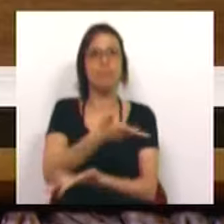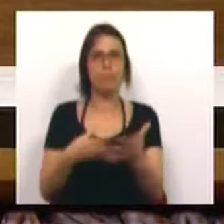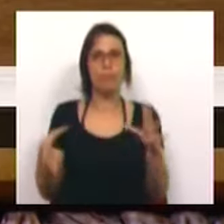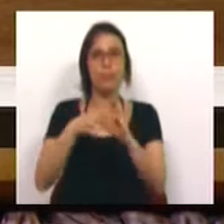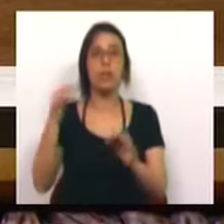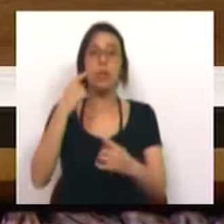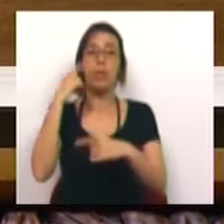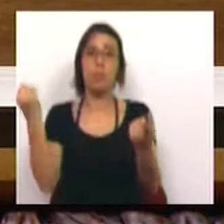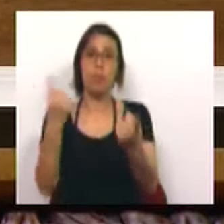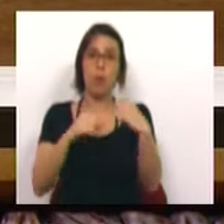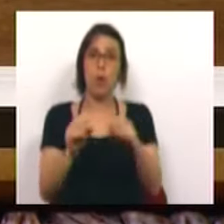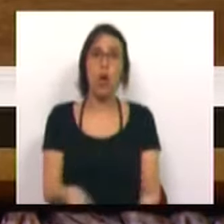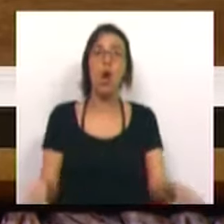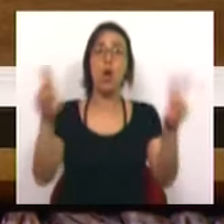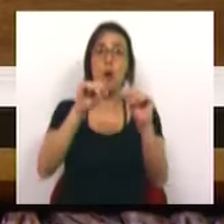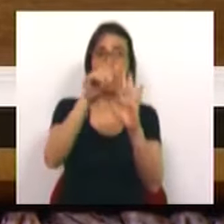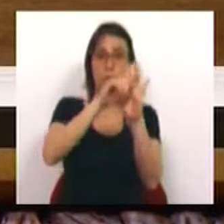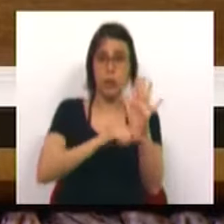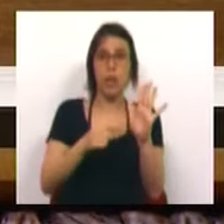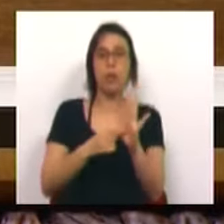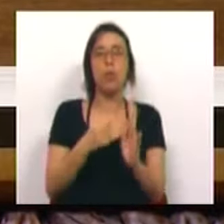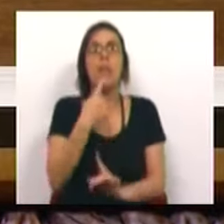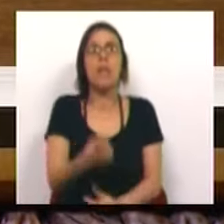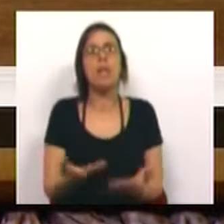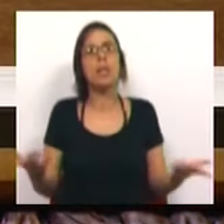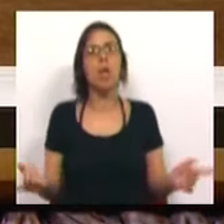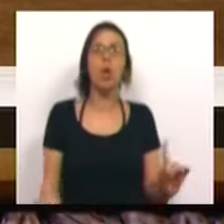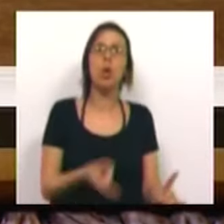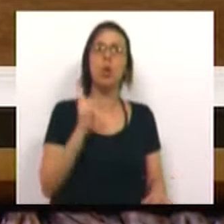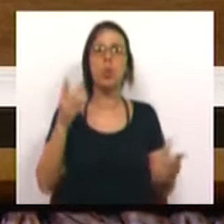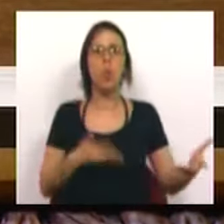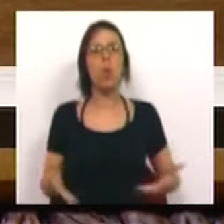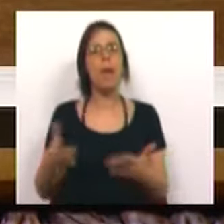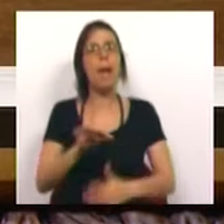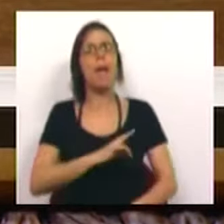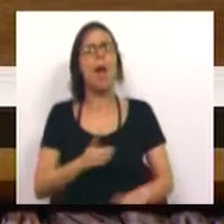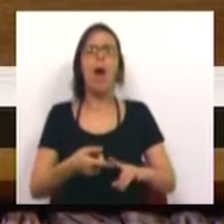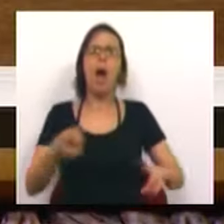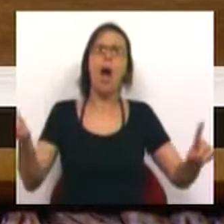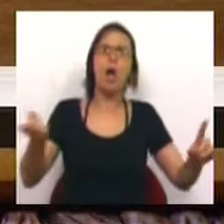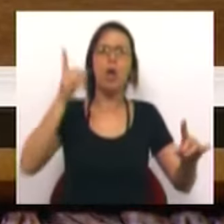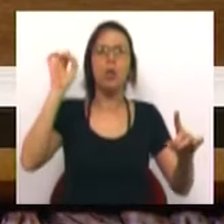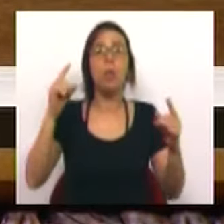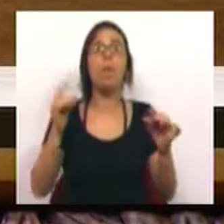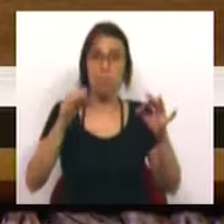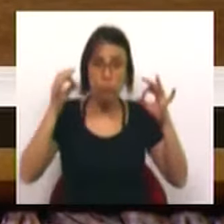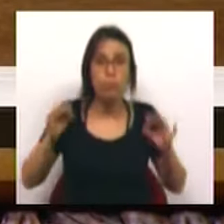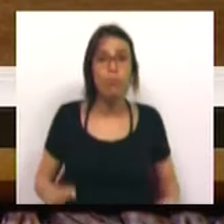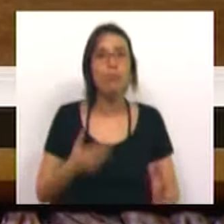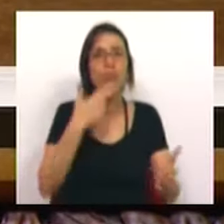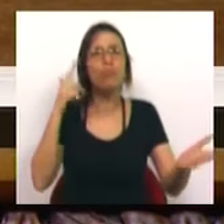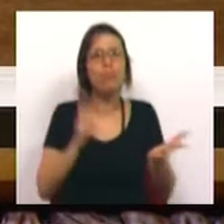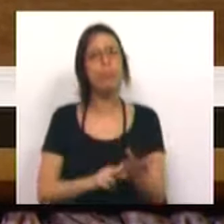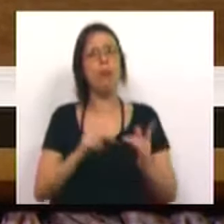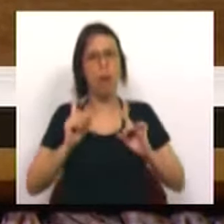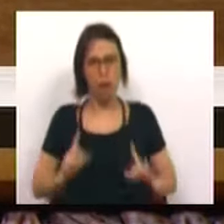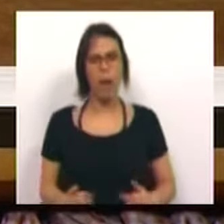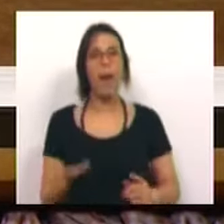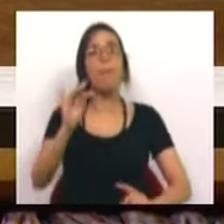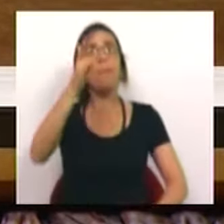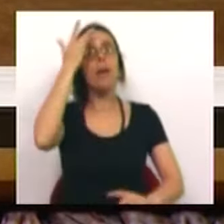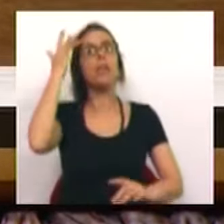instituições públicas para este novo estatuto, alegando que não é um caminho de privatização. Só que é, senhoras e senhores deputados, tornou-se